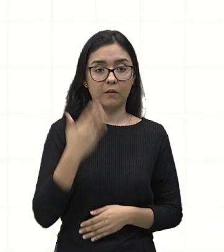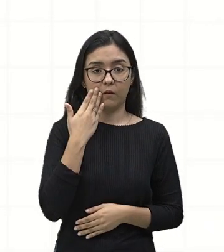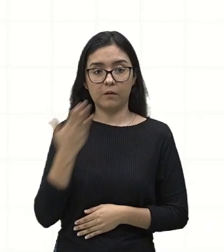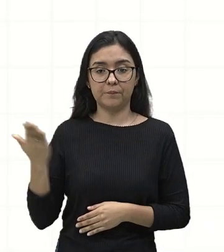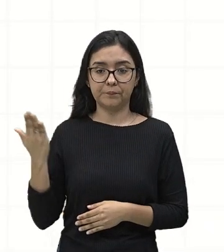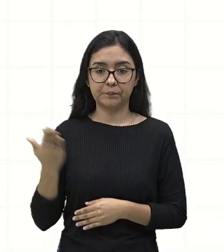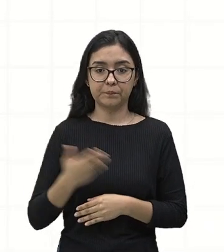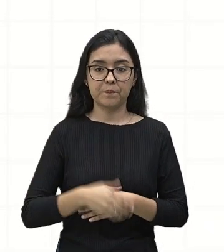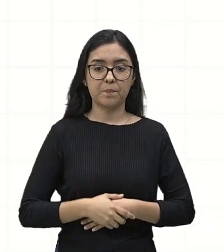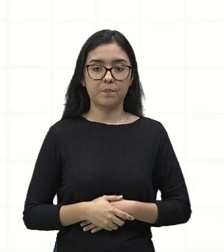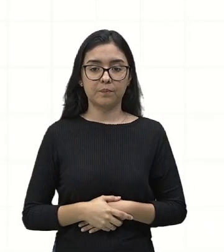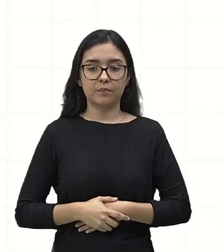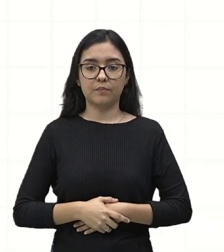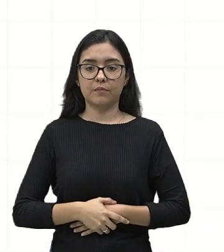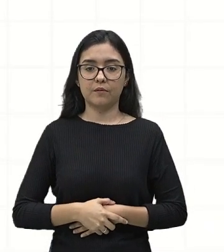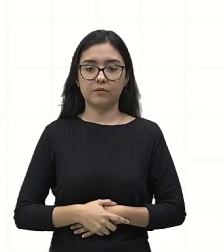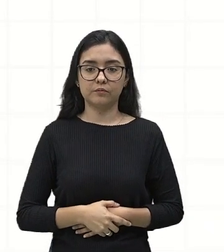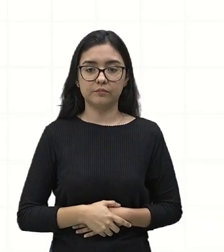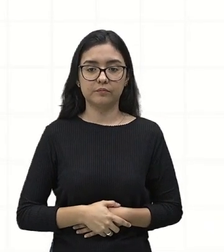isso agora.